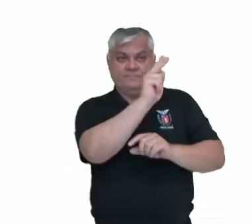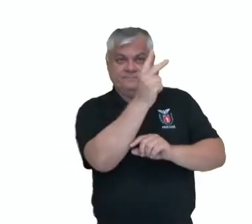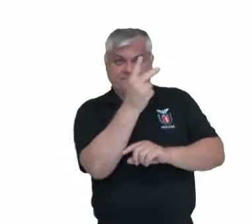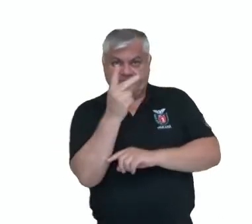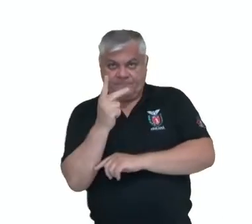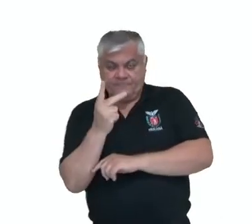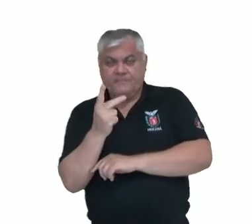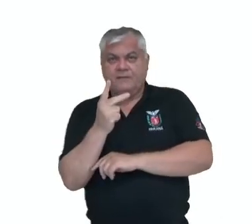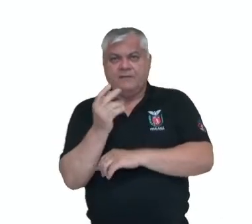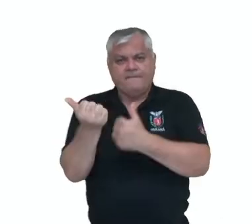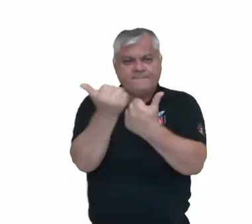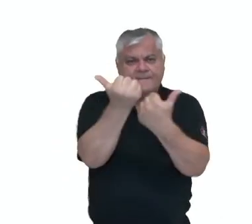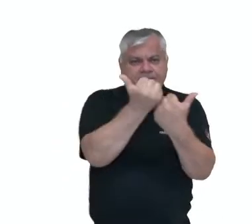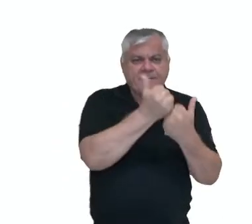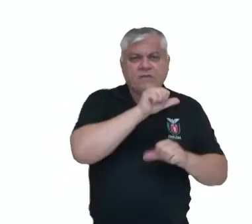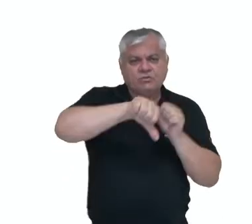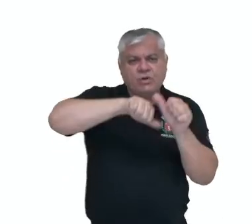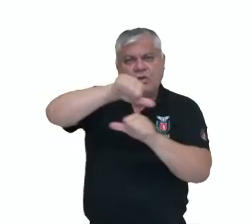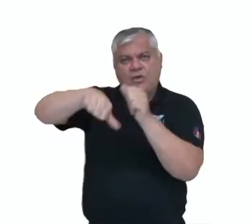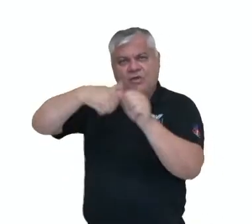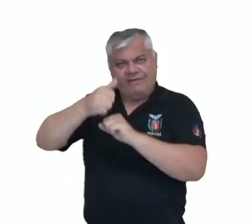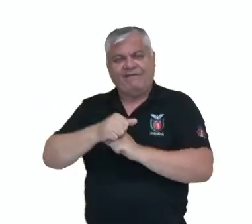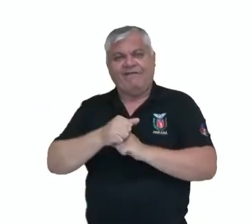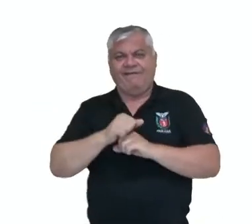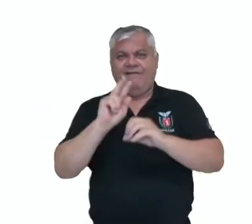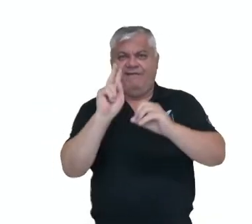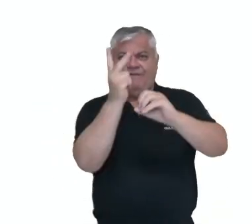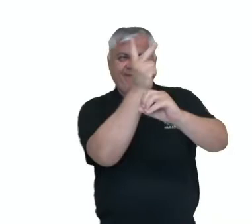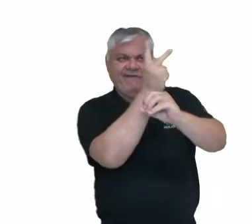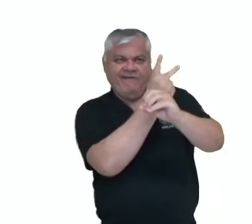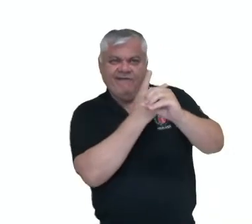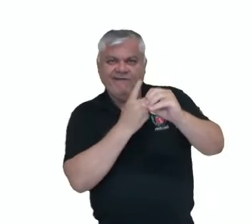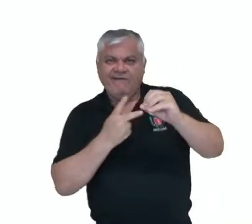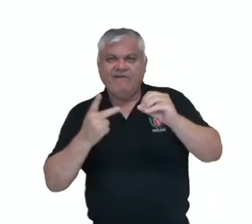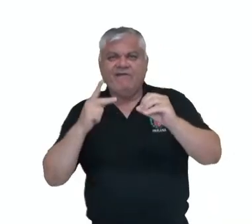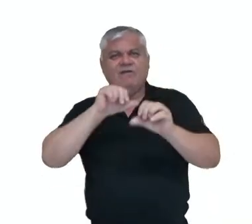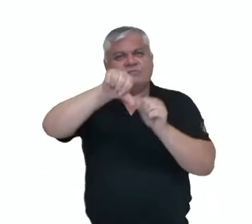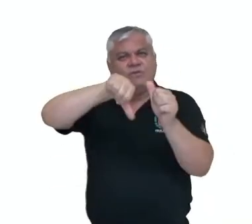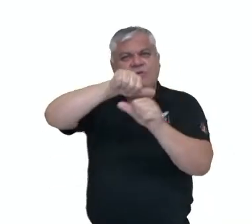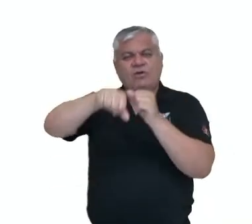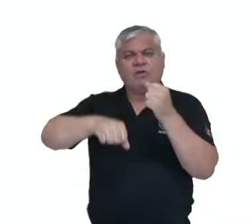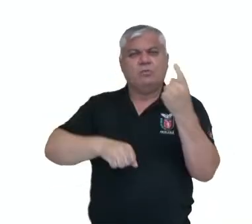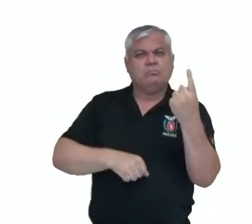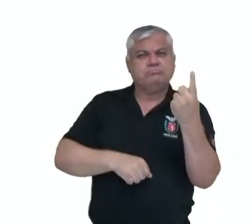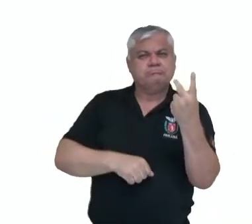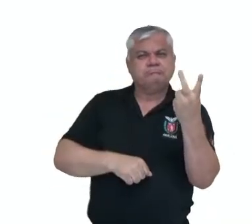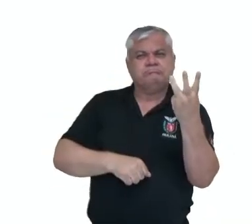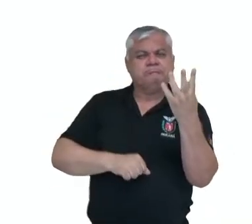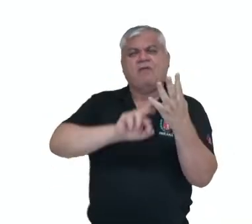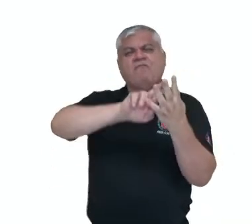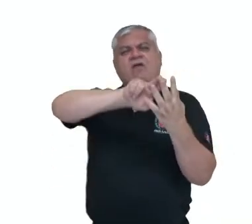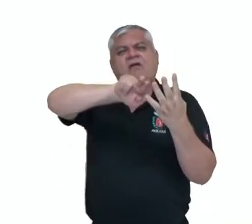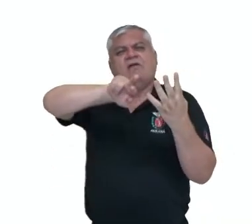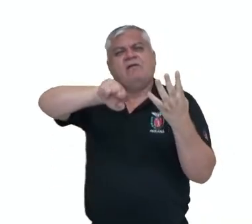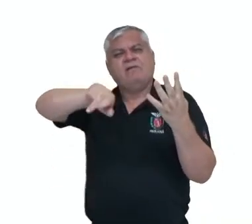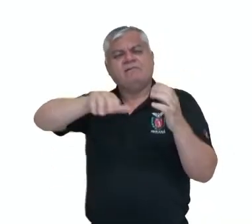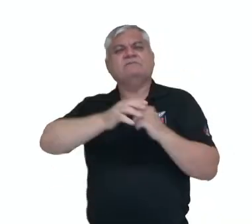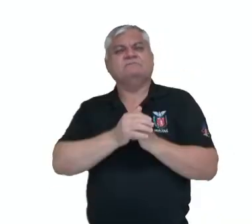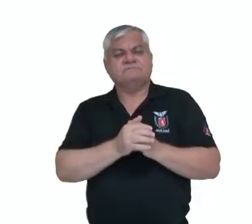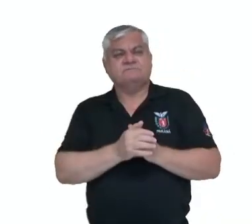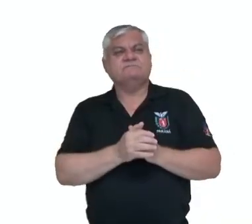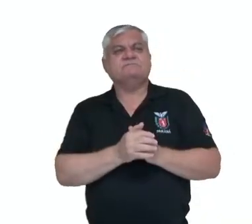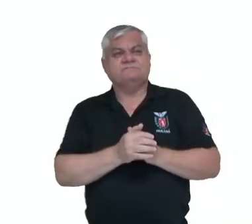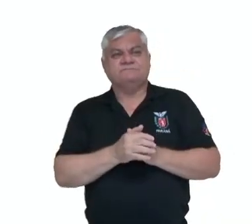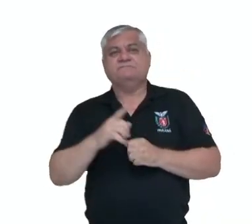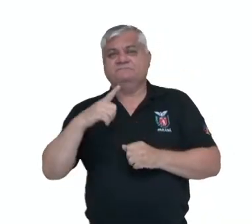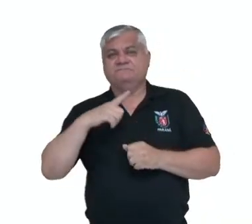um ou mais hidrogênios do anel aromático por um ou mais radicais derivados de